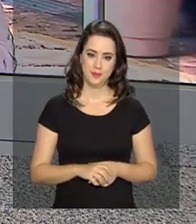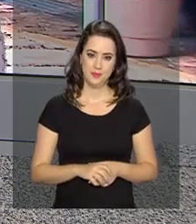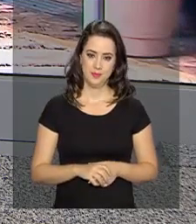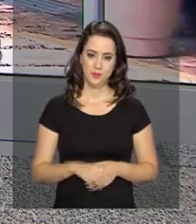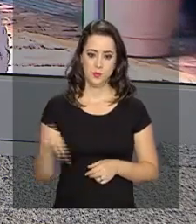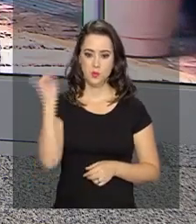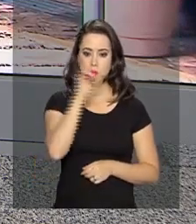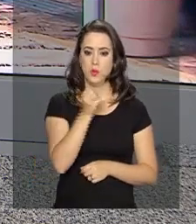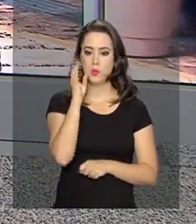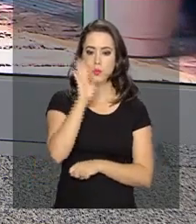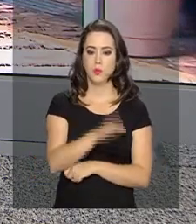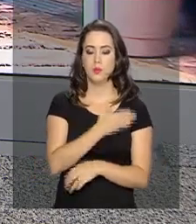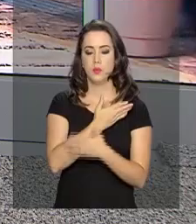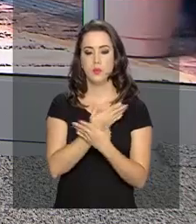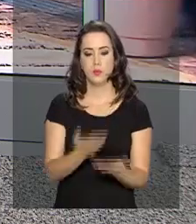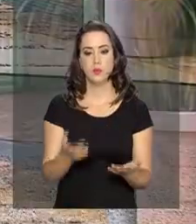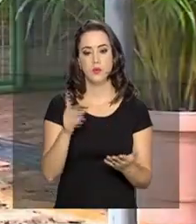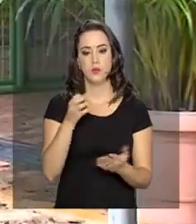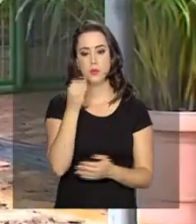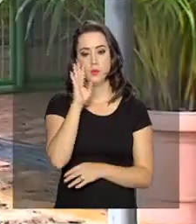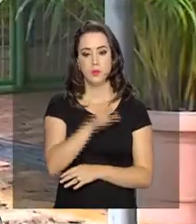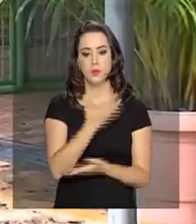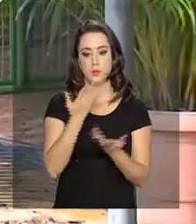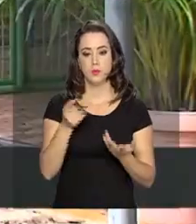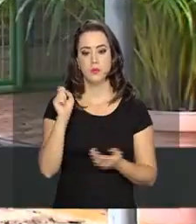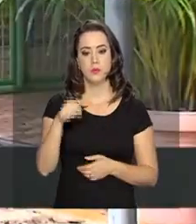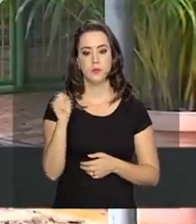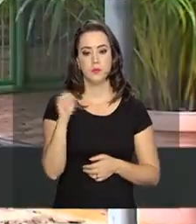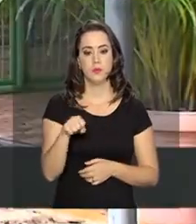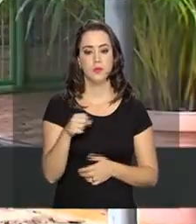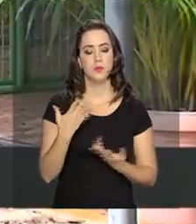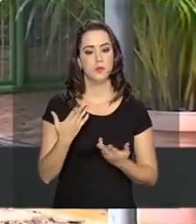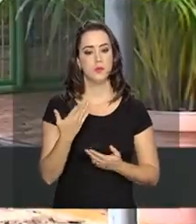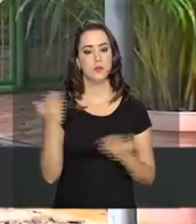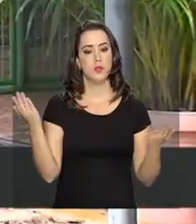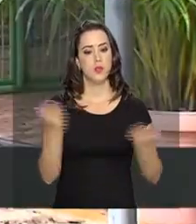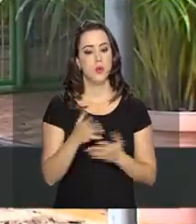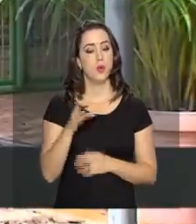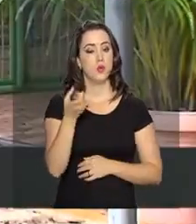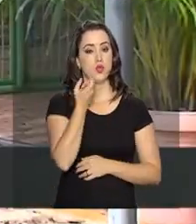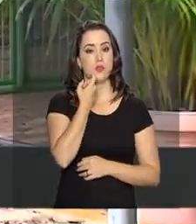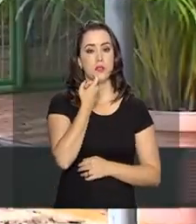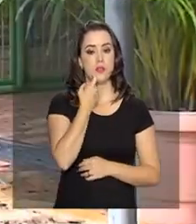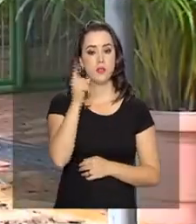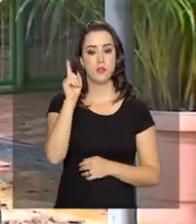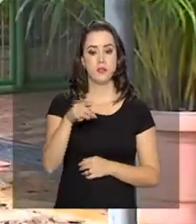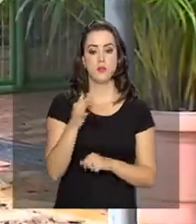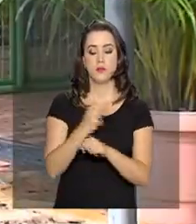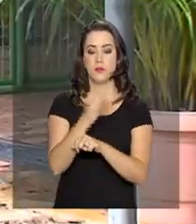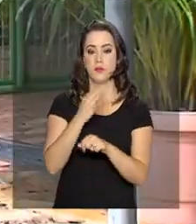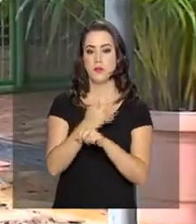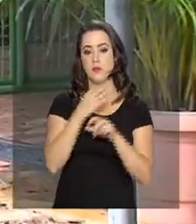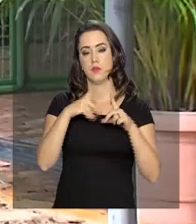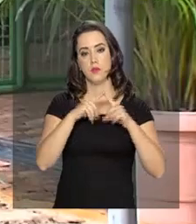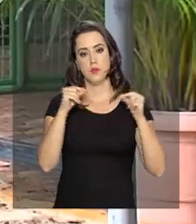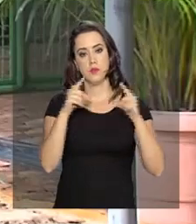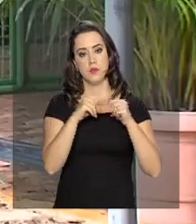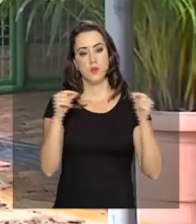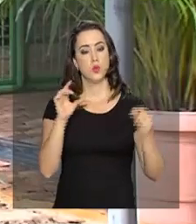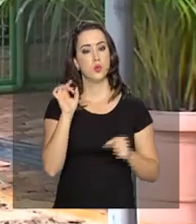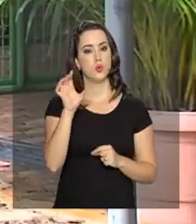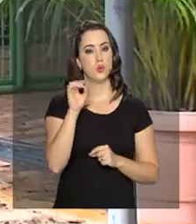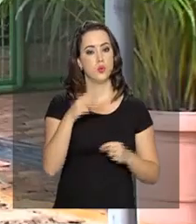Oi, Alessandra. Boa tarde para você, boa tarde a todos. É isso mesmo. Hoje, sexta-feira, que é feriado aqui em Brasília, né? Apenas